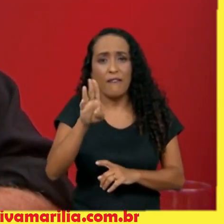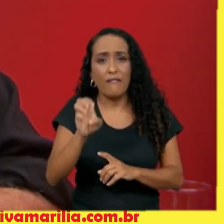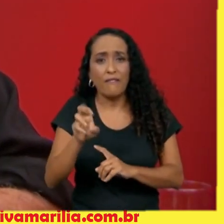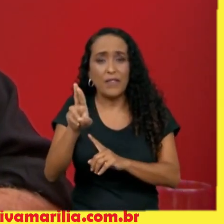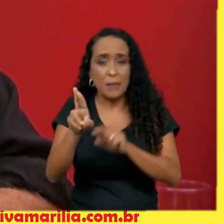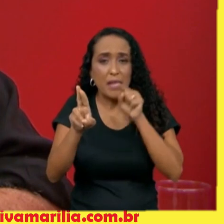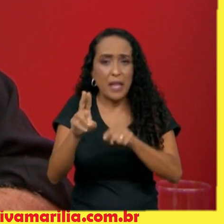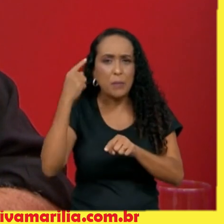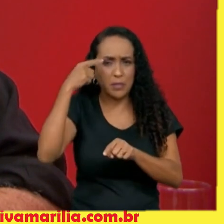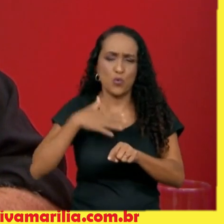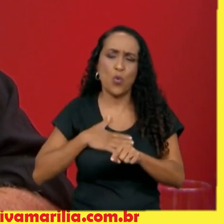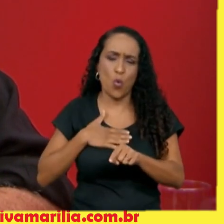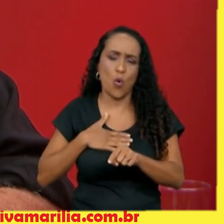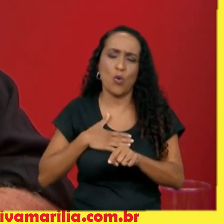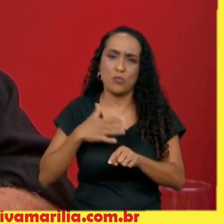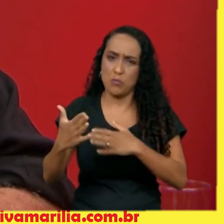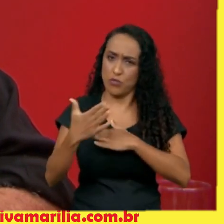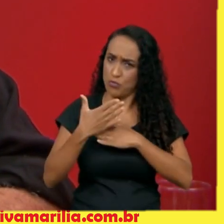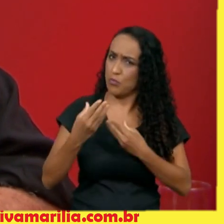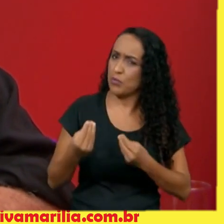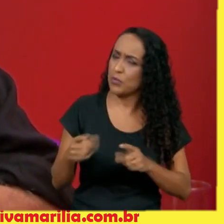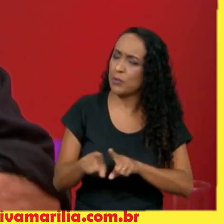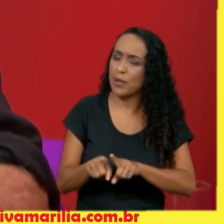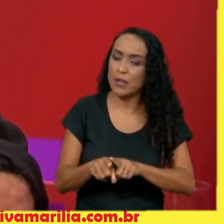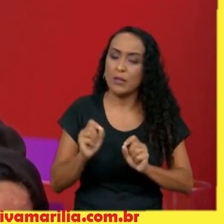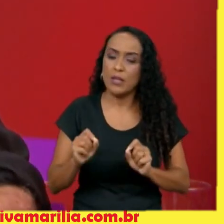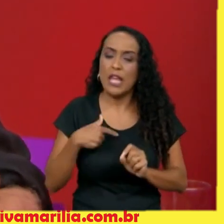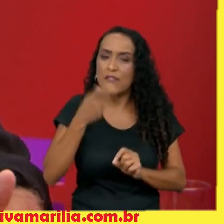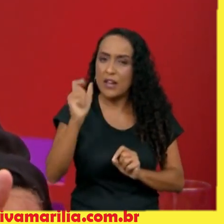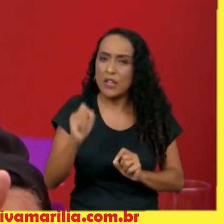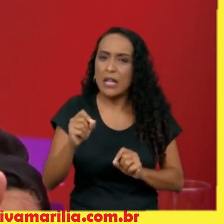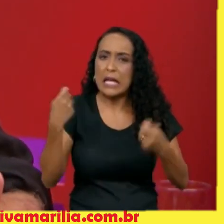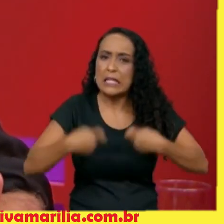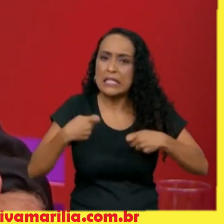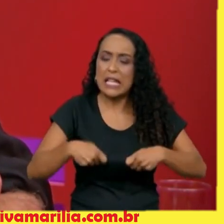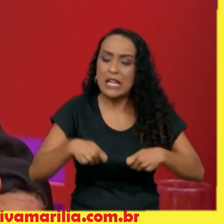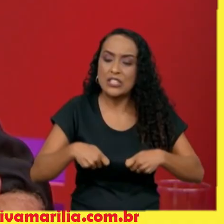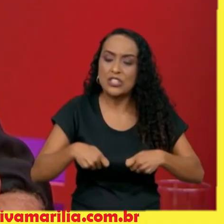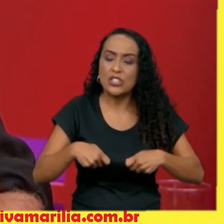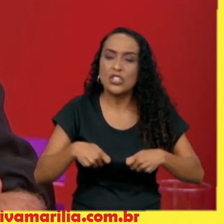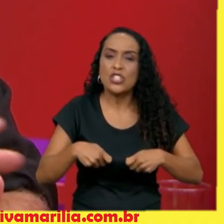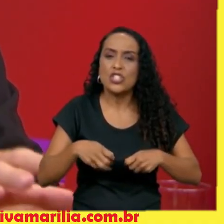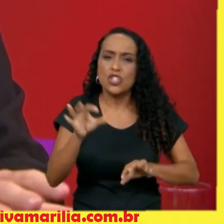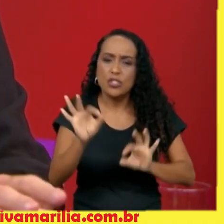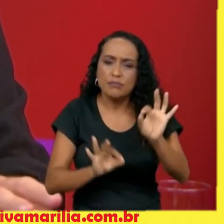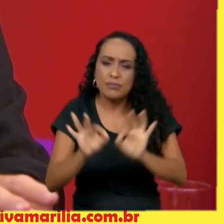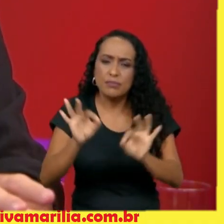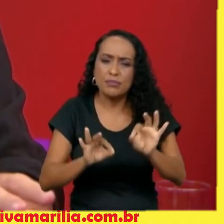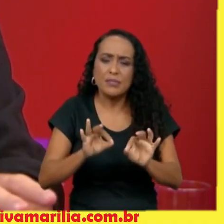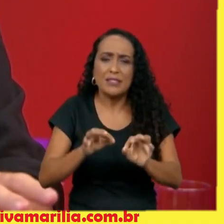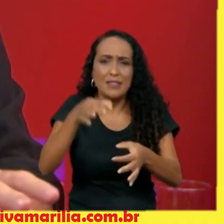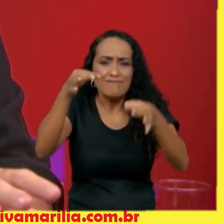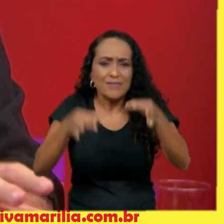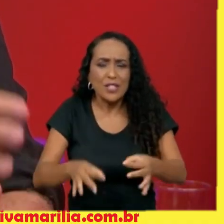enfim, gosto muito, me ajudou muito, etc. Ele dizia uma coisa assim, a necessidade de sentido, dar sentido ao mundo, porque nós não somos